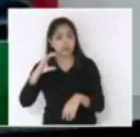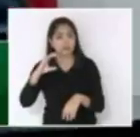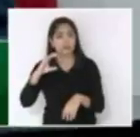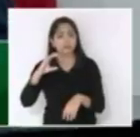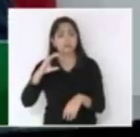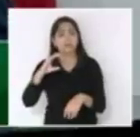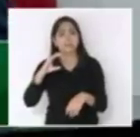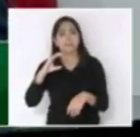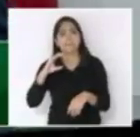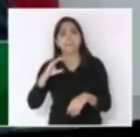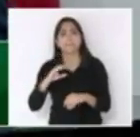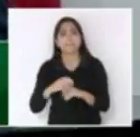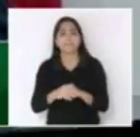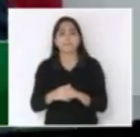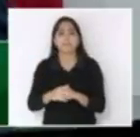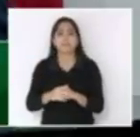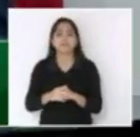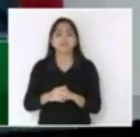Paulo,